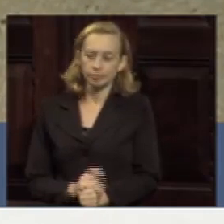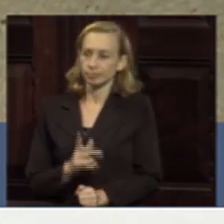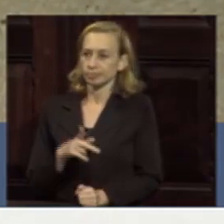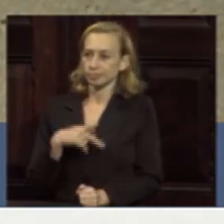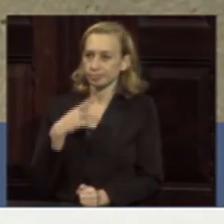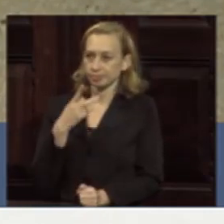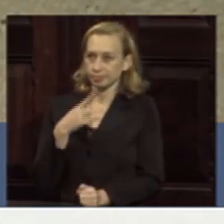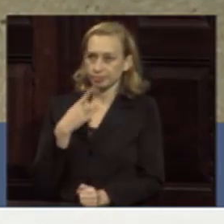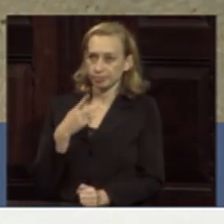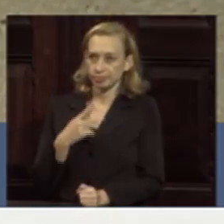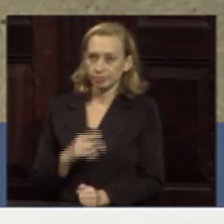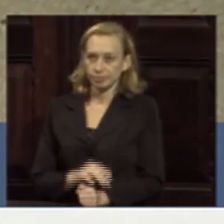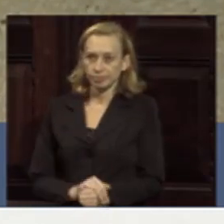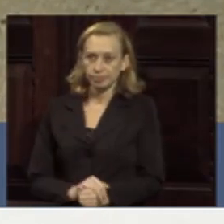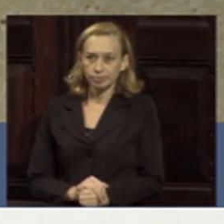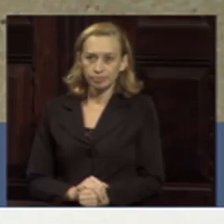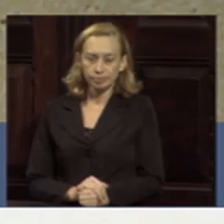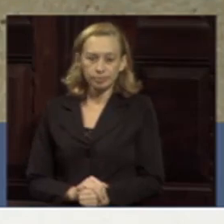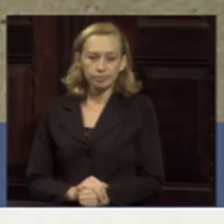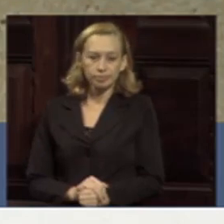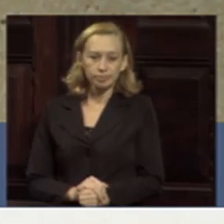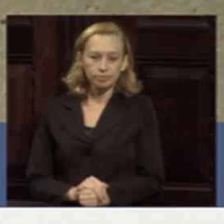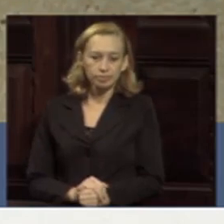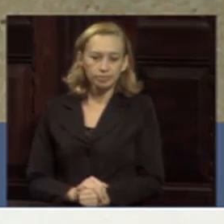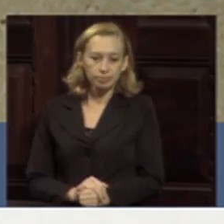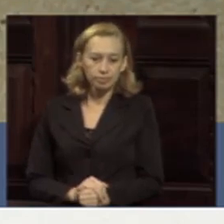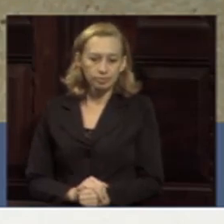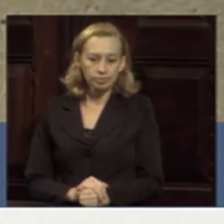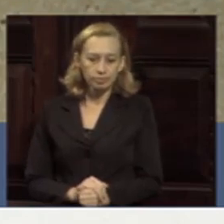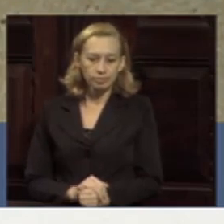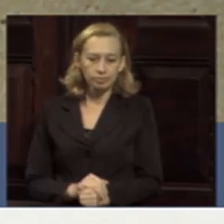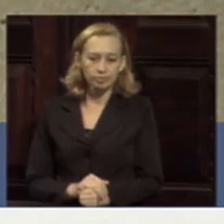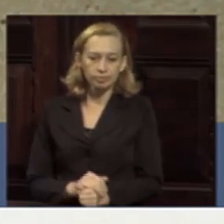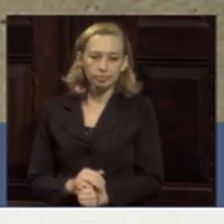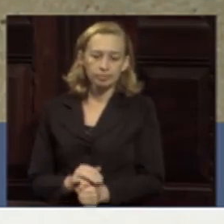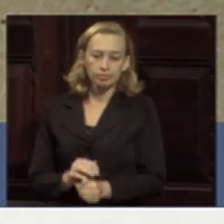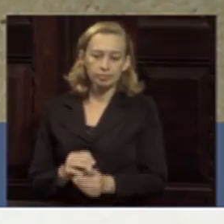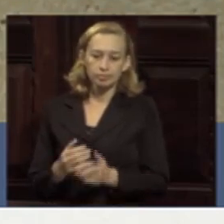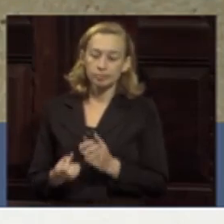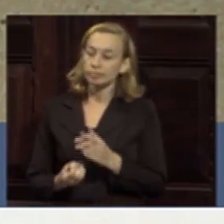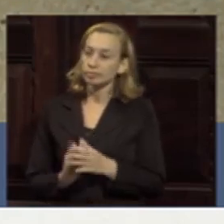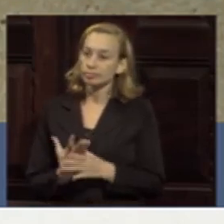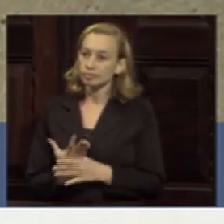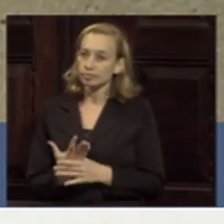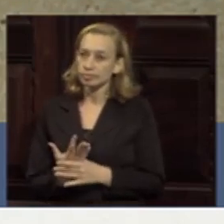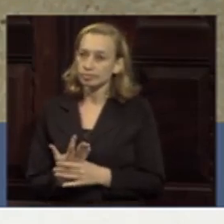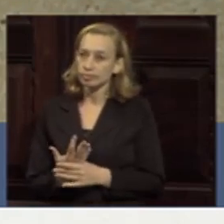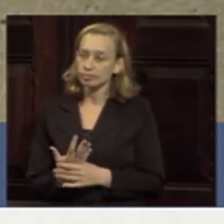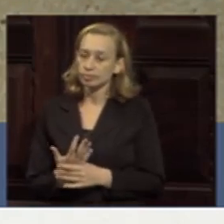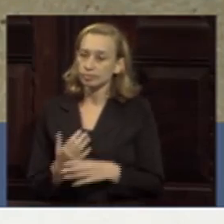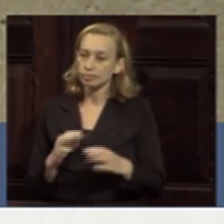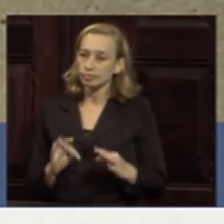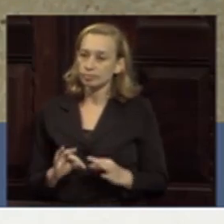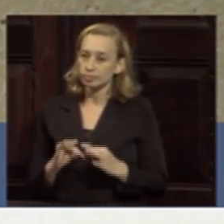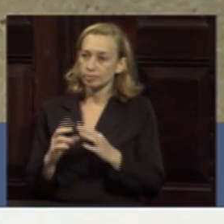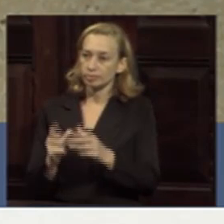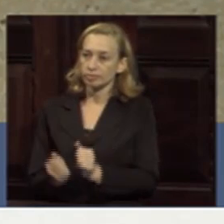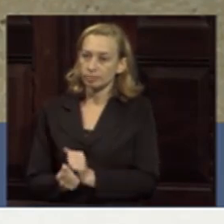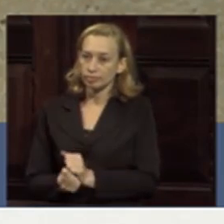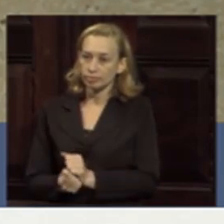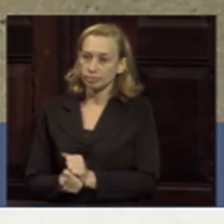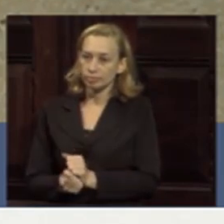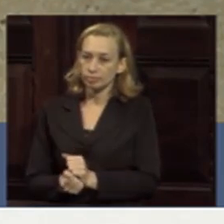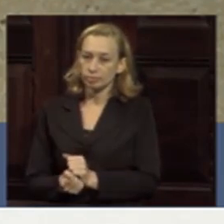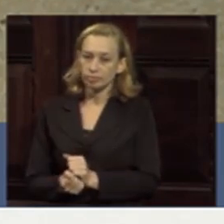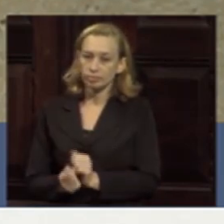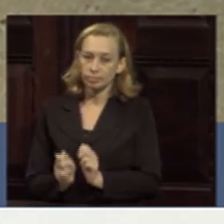seguinte: diante do desaparecimento de vestígio, o exame de corpo de delito pode ser suprido pela prova testemunhal para abertura